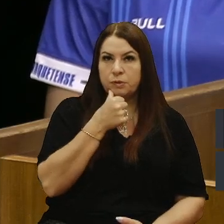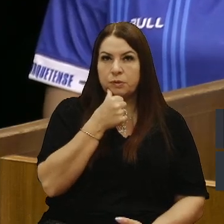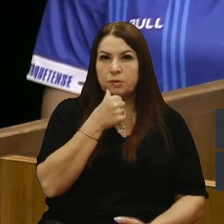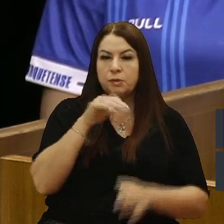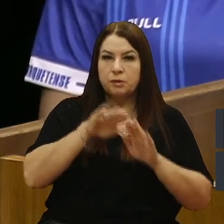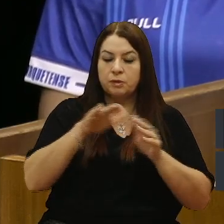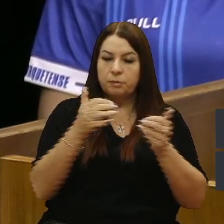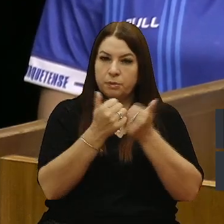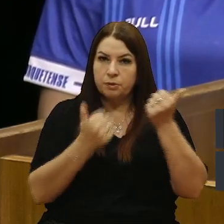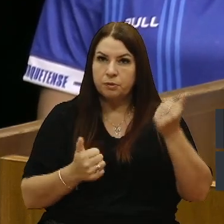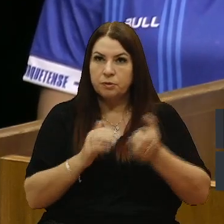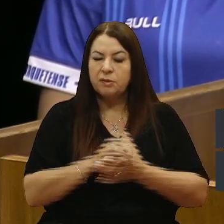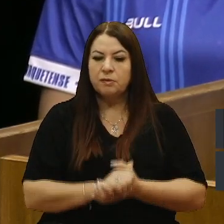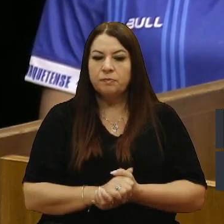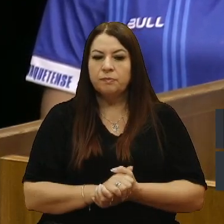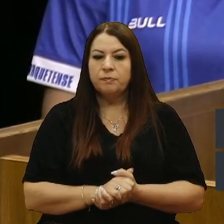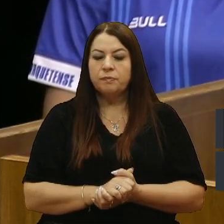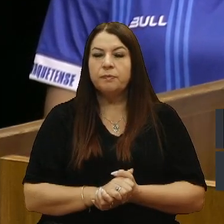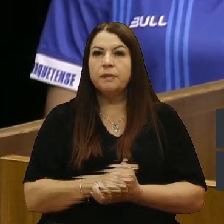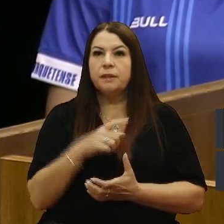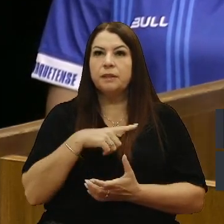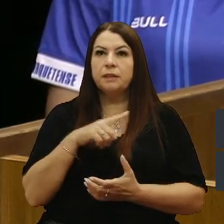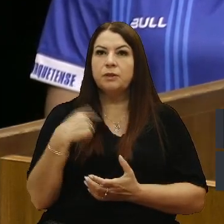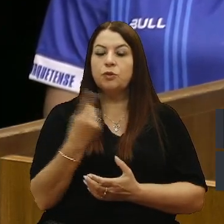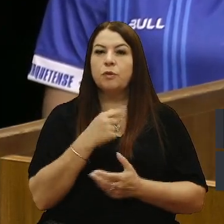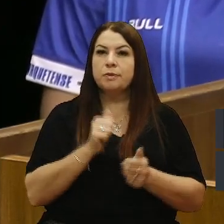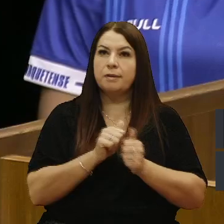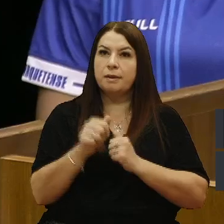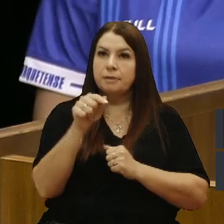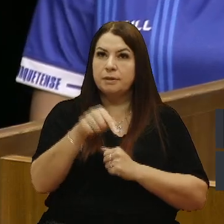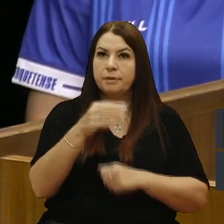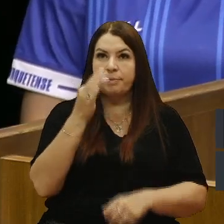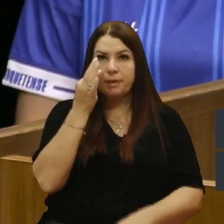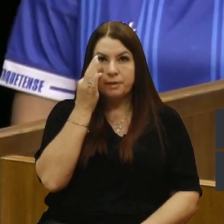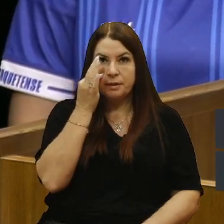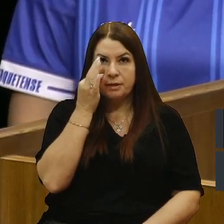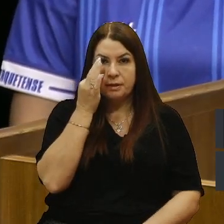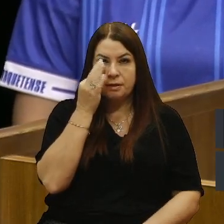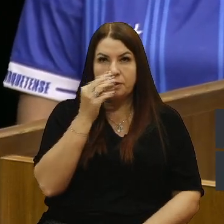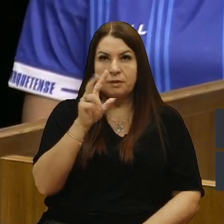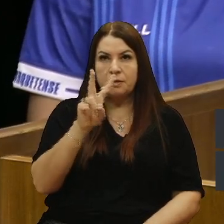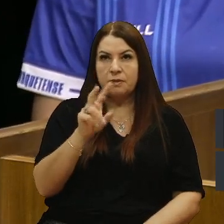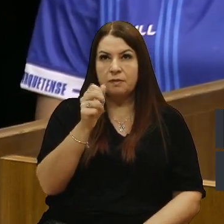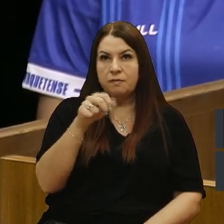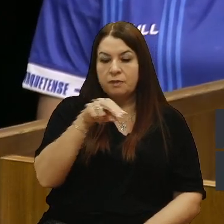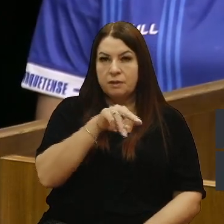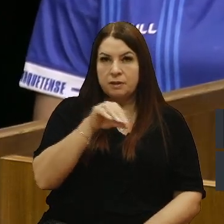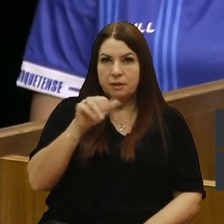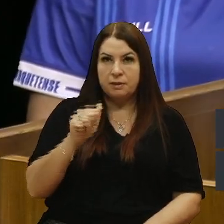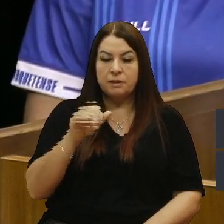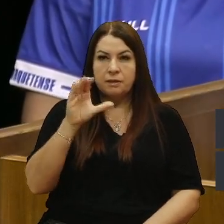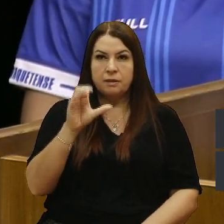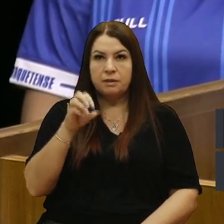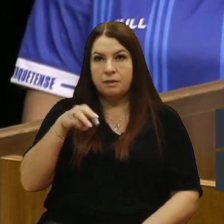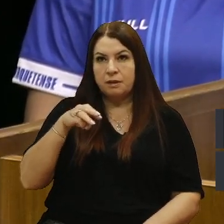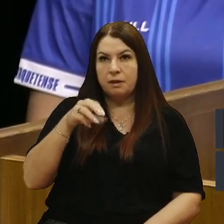mesa, as nossas atletas aqui presentes hoje, a Vanessa e a